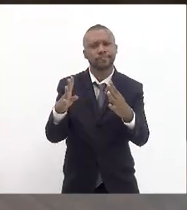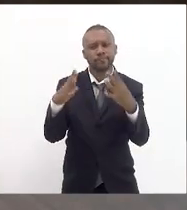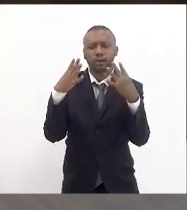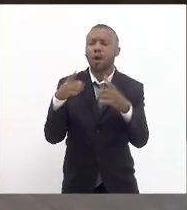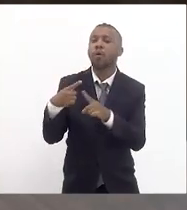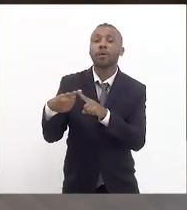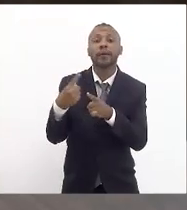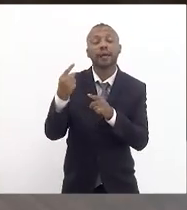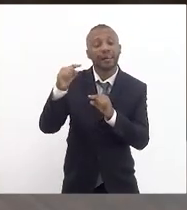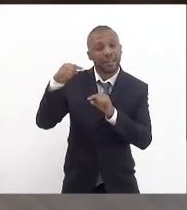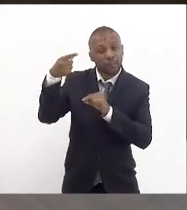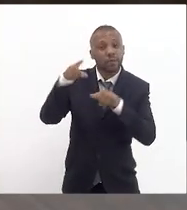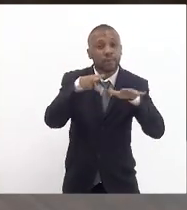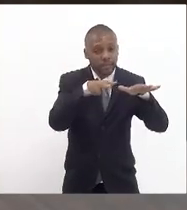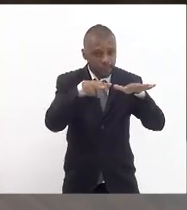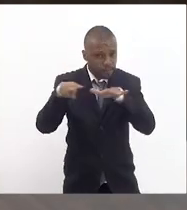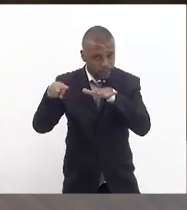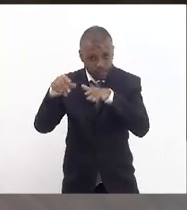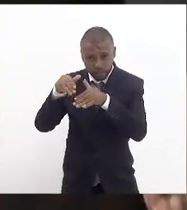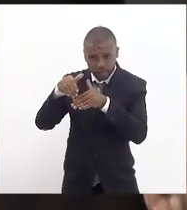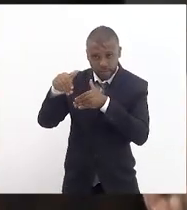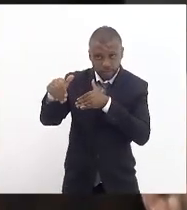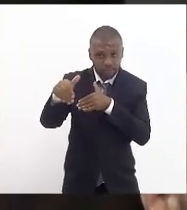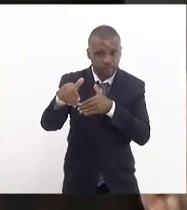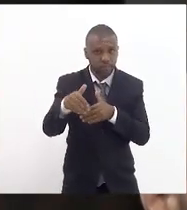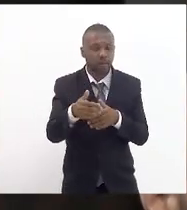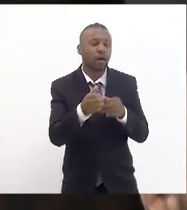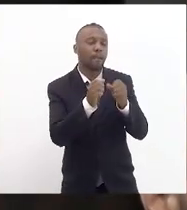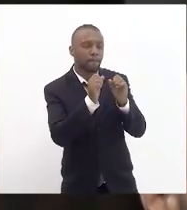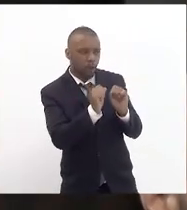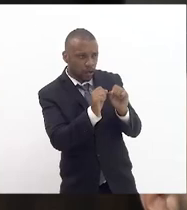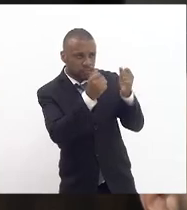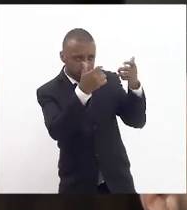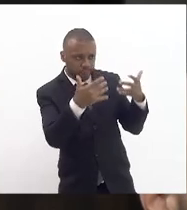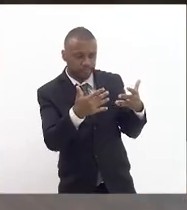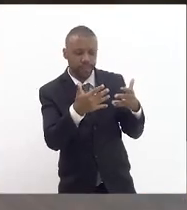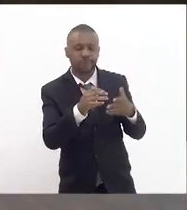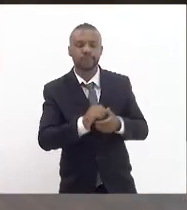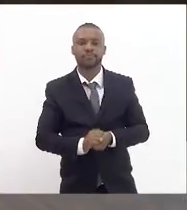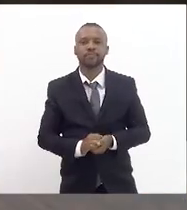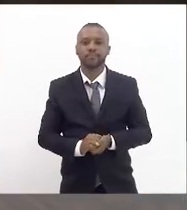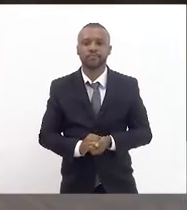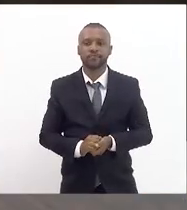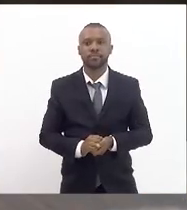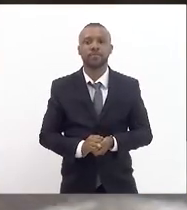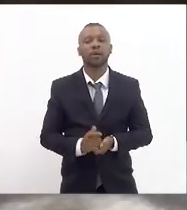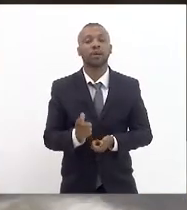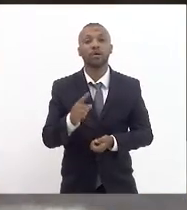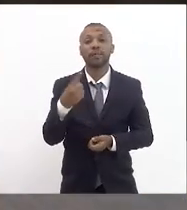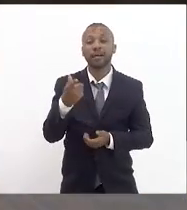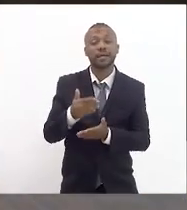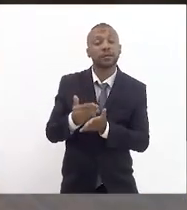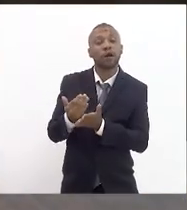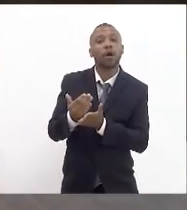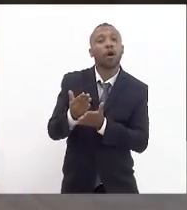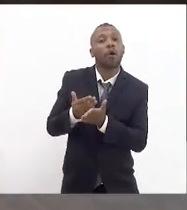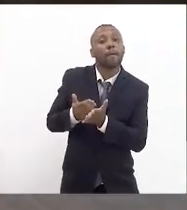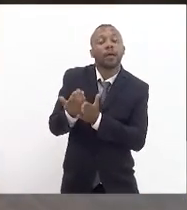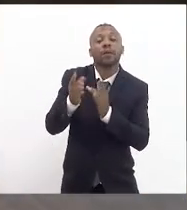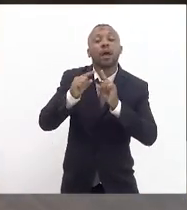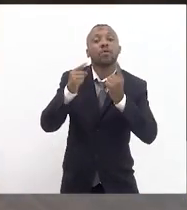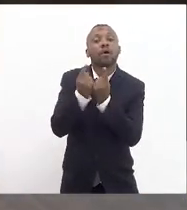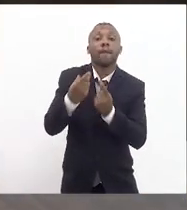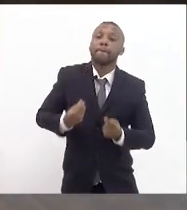Porque semana que vem. Vamos falar nós dois, por favor. No mesmo sentido, começam as reuniões